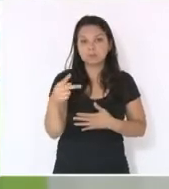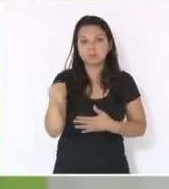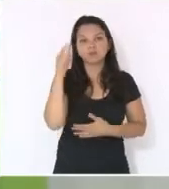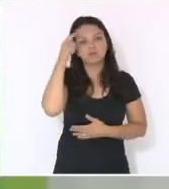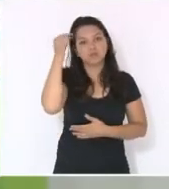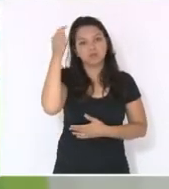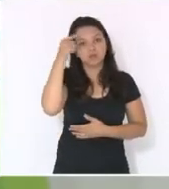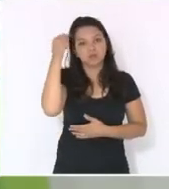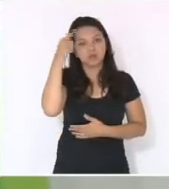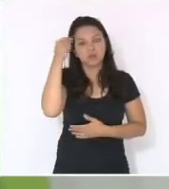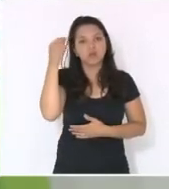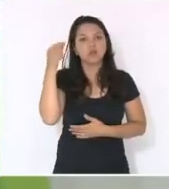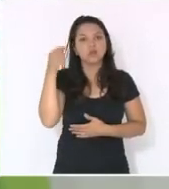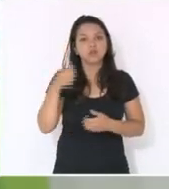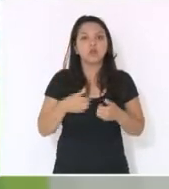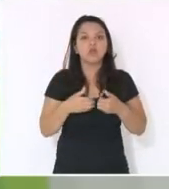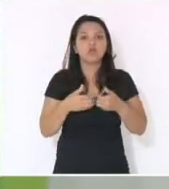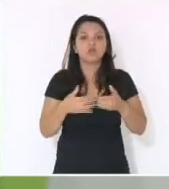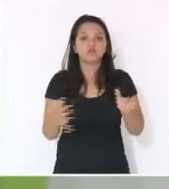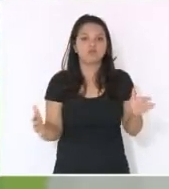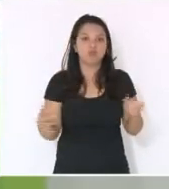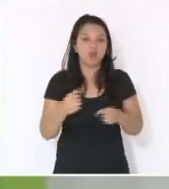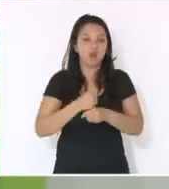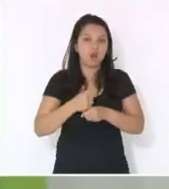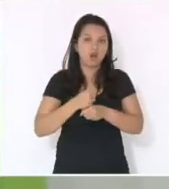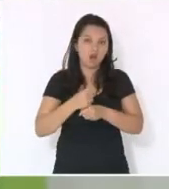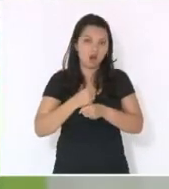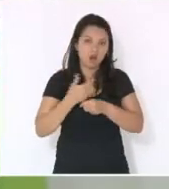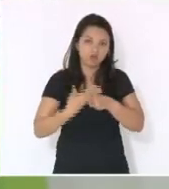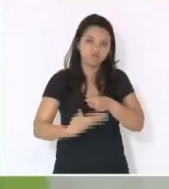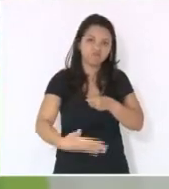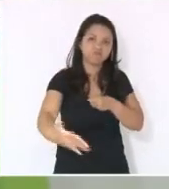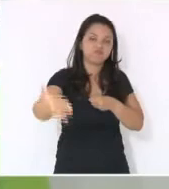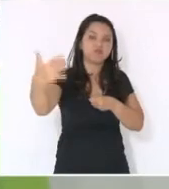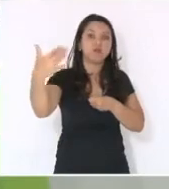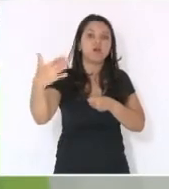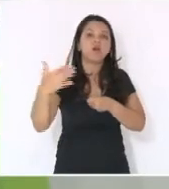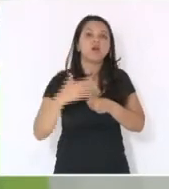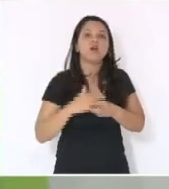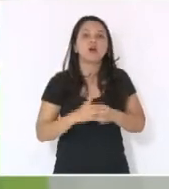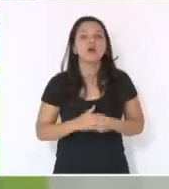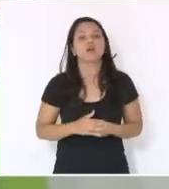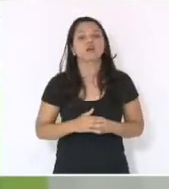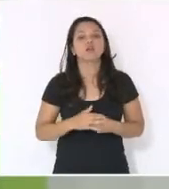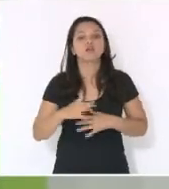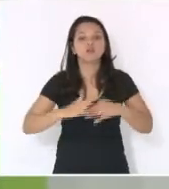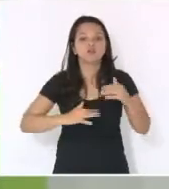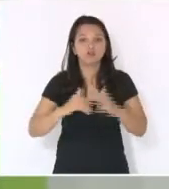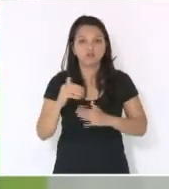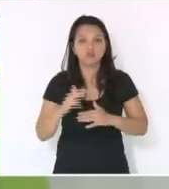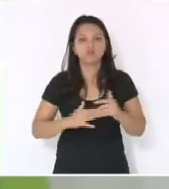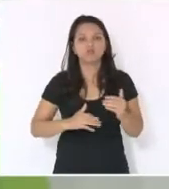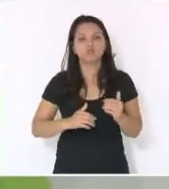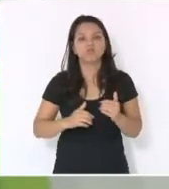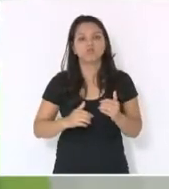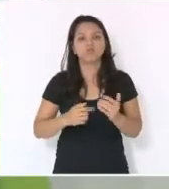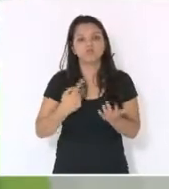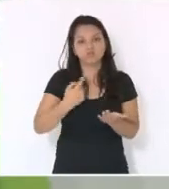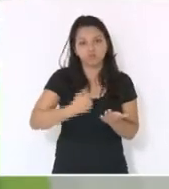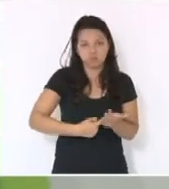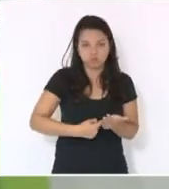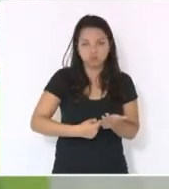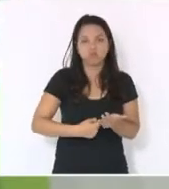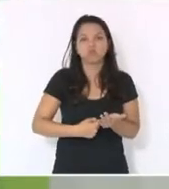início de um novo milênio, como um exercício permanente e continuado, comprometido com o seu